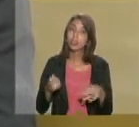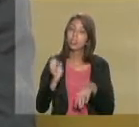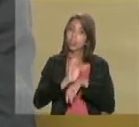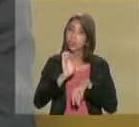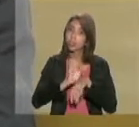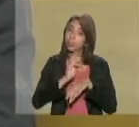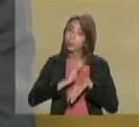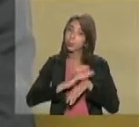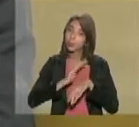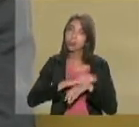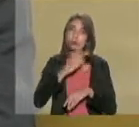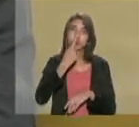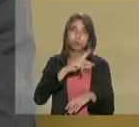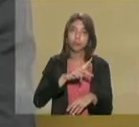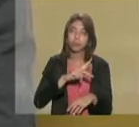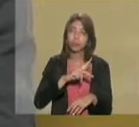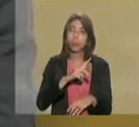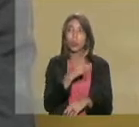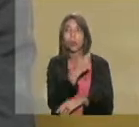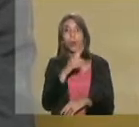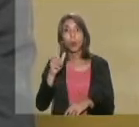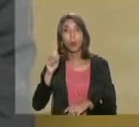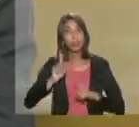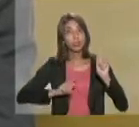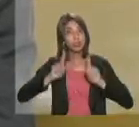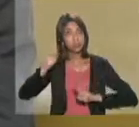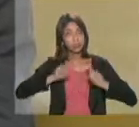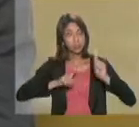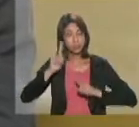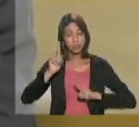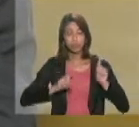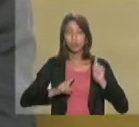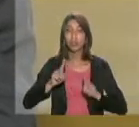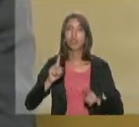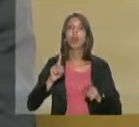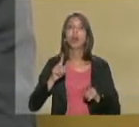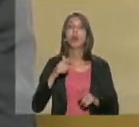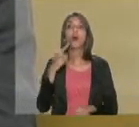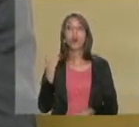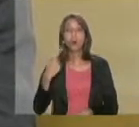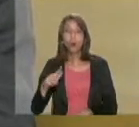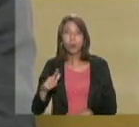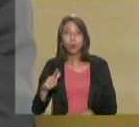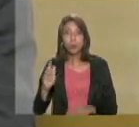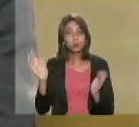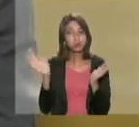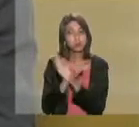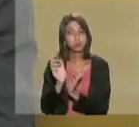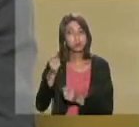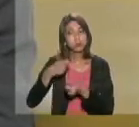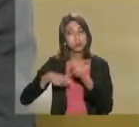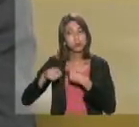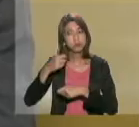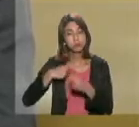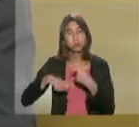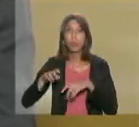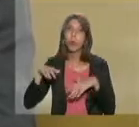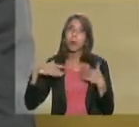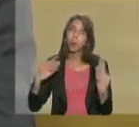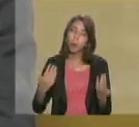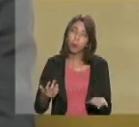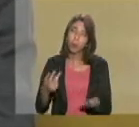ao Estado fazer outra licitação para que outro concessionário ou